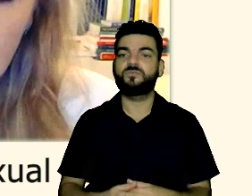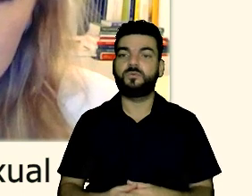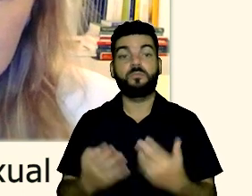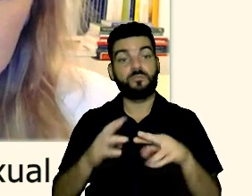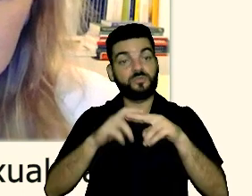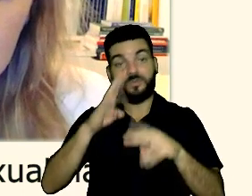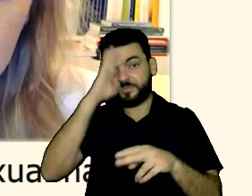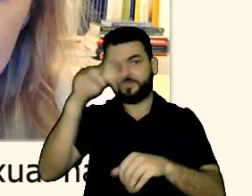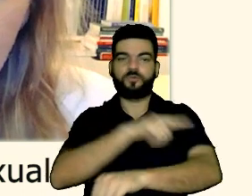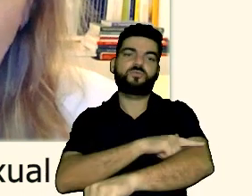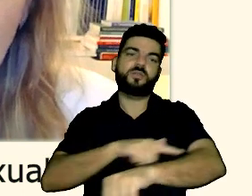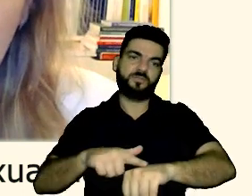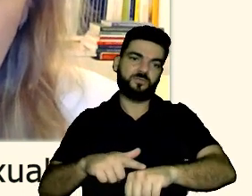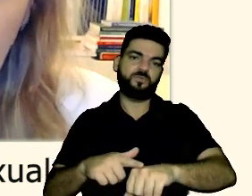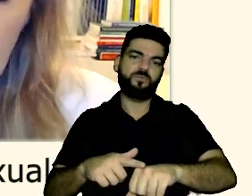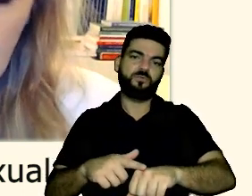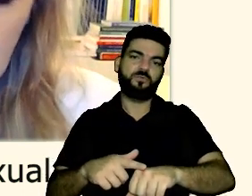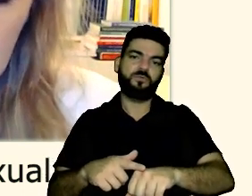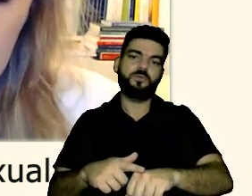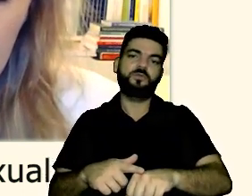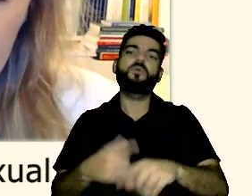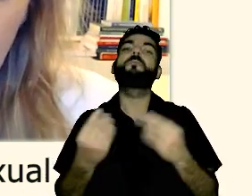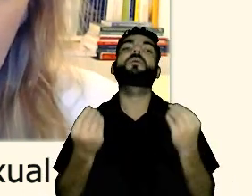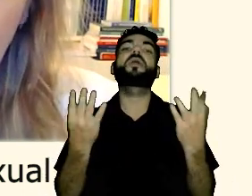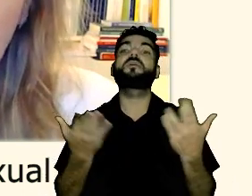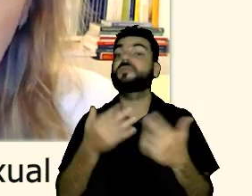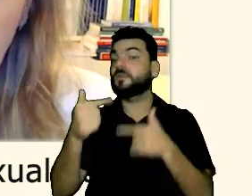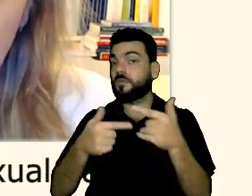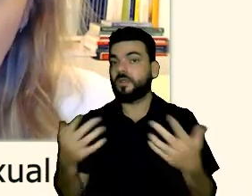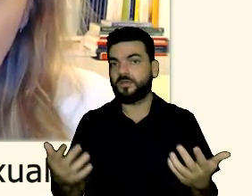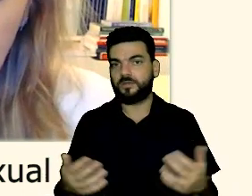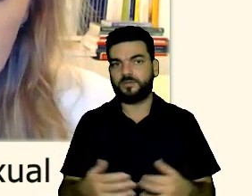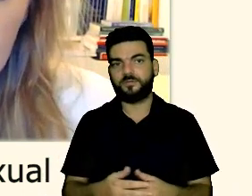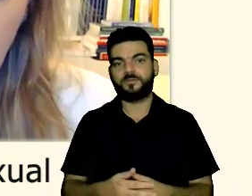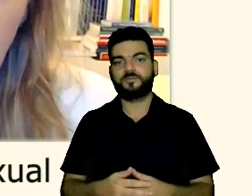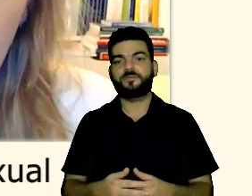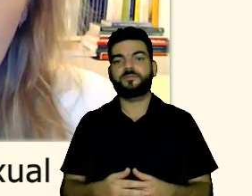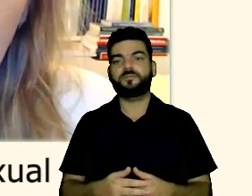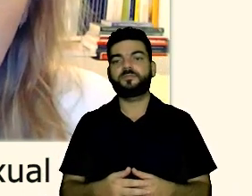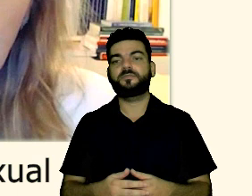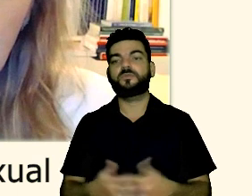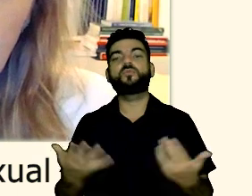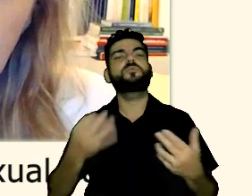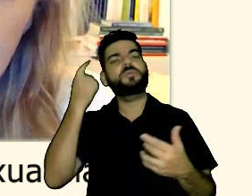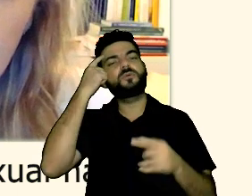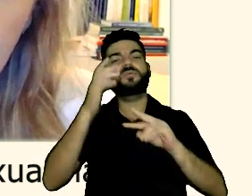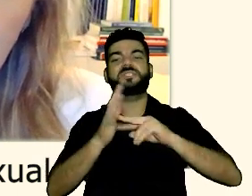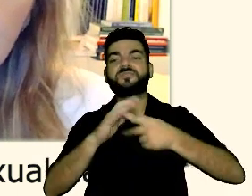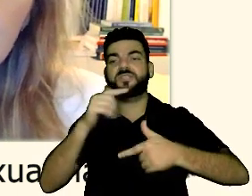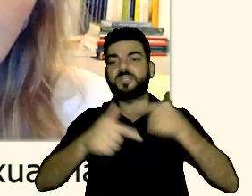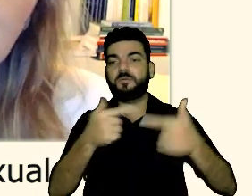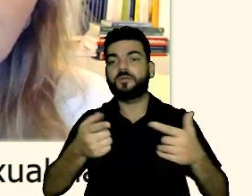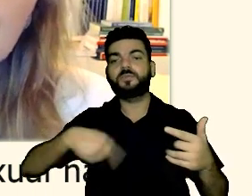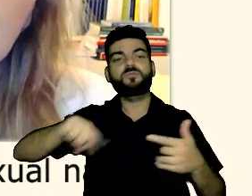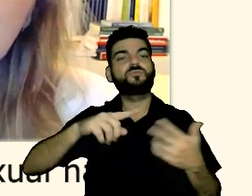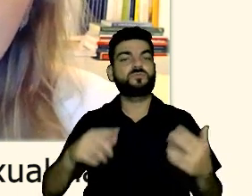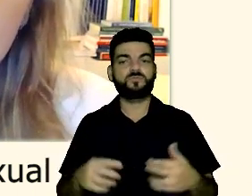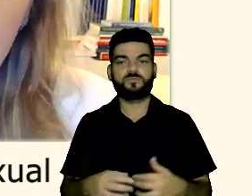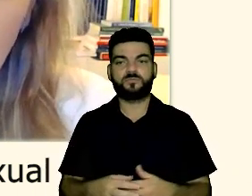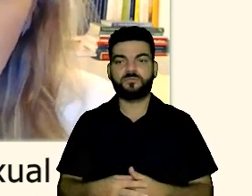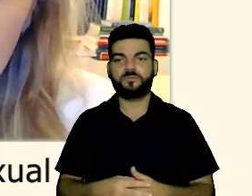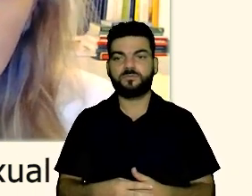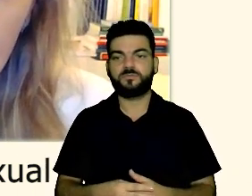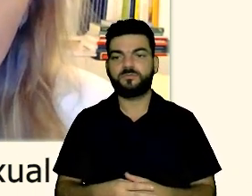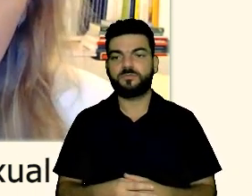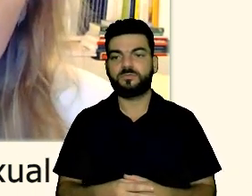gerou, né, em conexão e produtividade. Ao respeito, como disse a Jussara, vem em primeiro lugar. Então, a gente sempre pensa, por